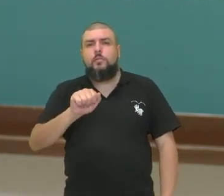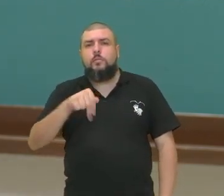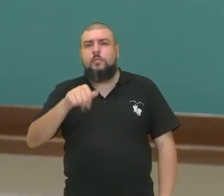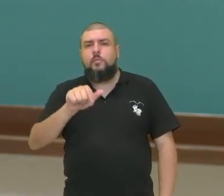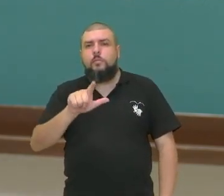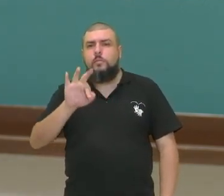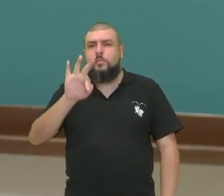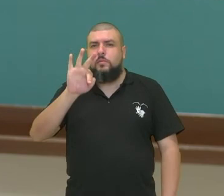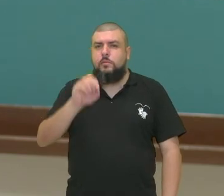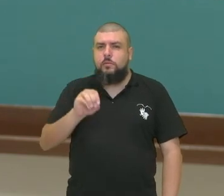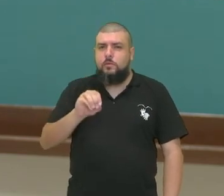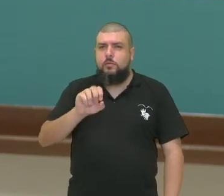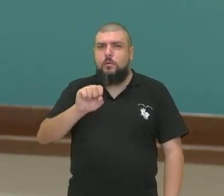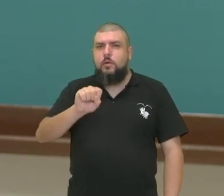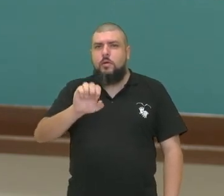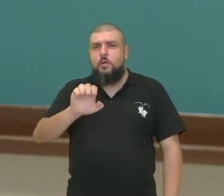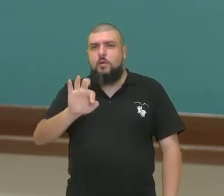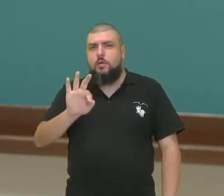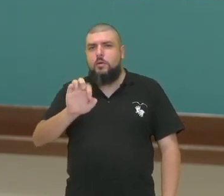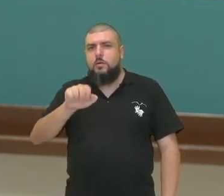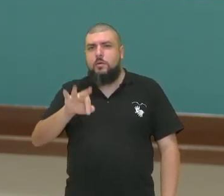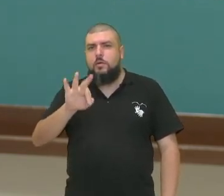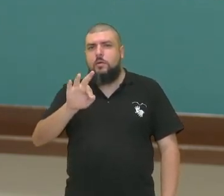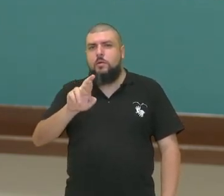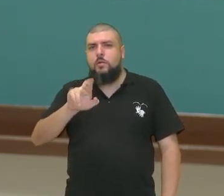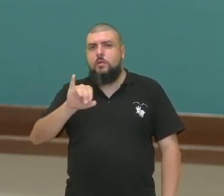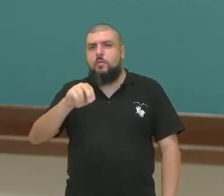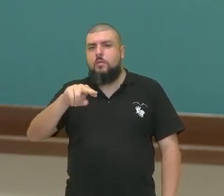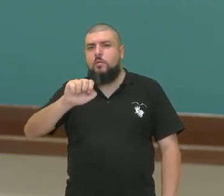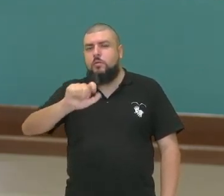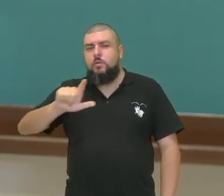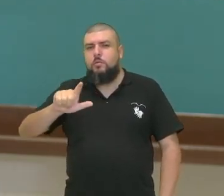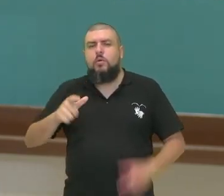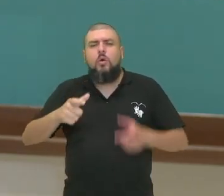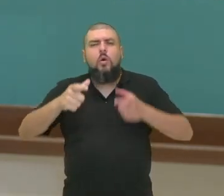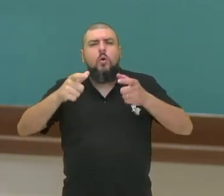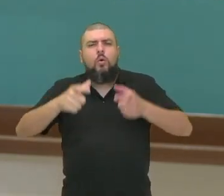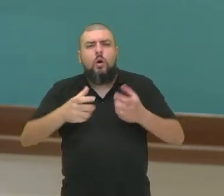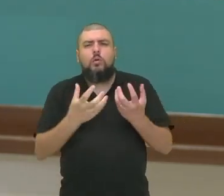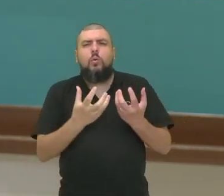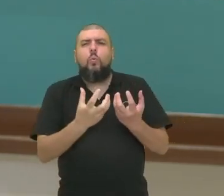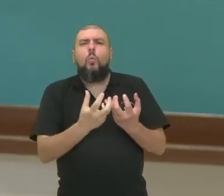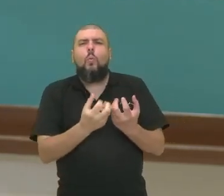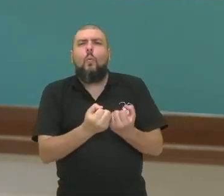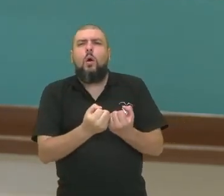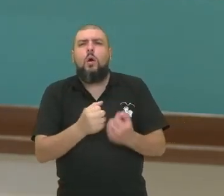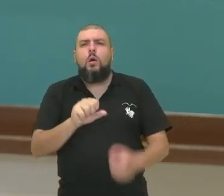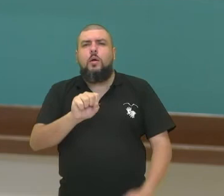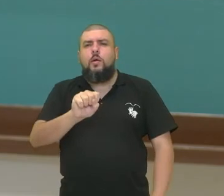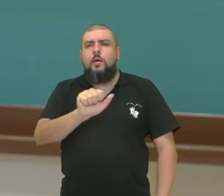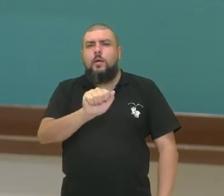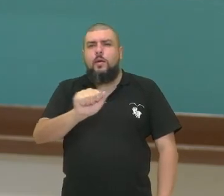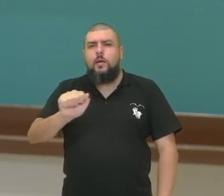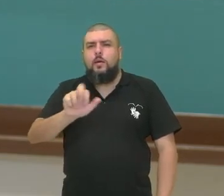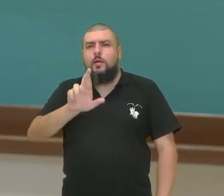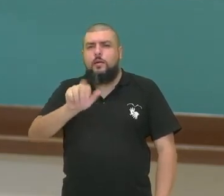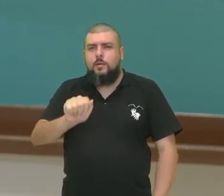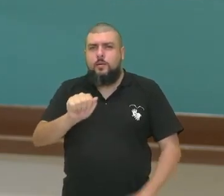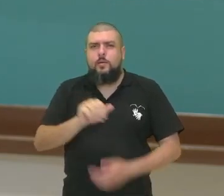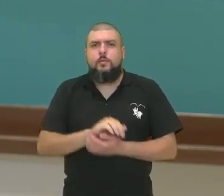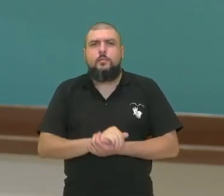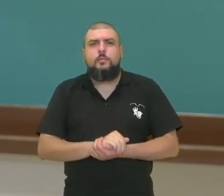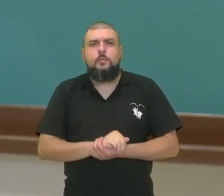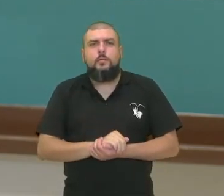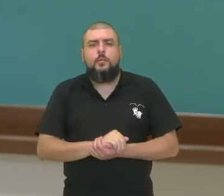ao norte, né, da África, região inclusive do deserto do Saara. Região então, região quente, ok? De um modo